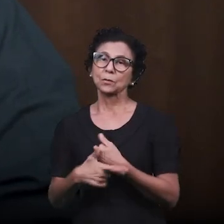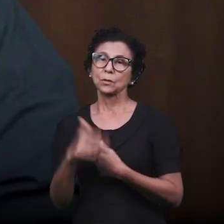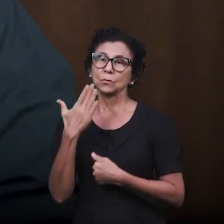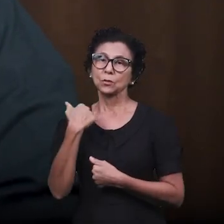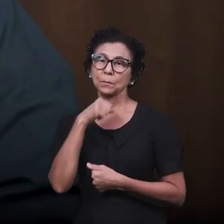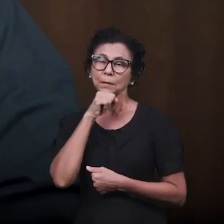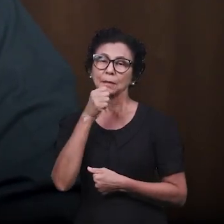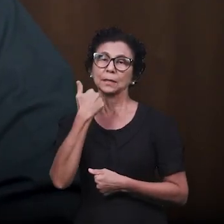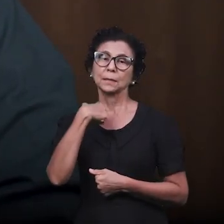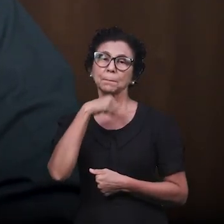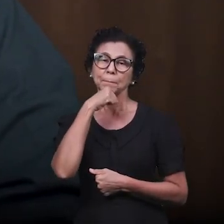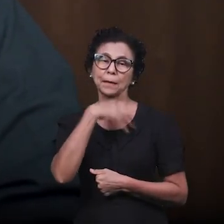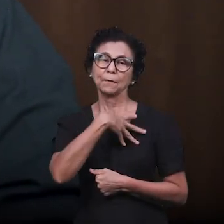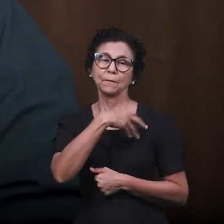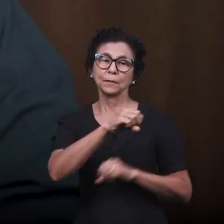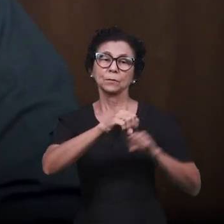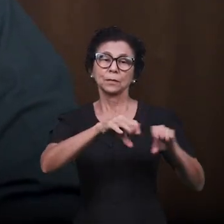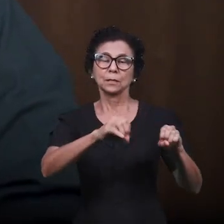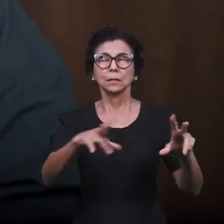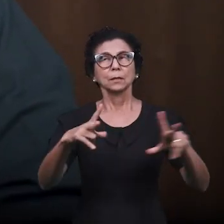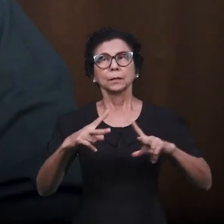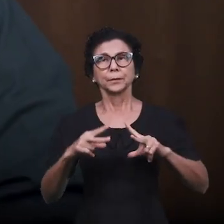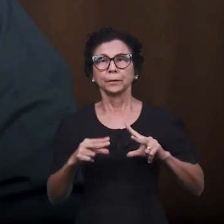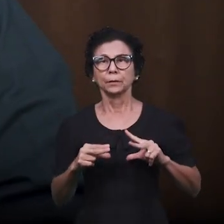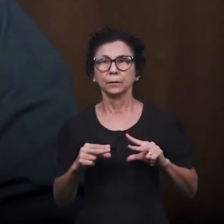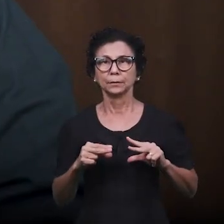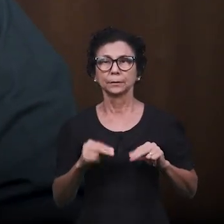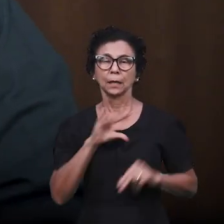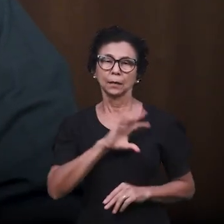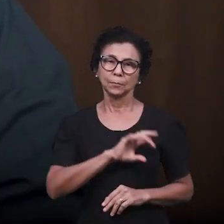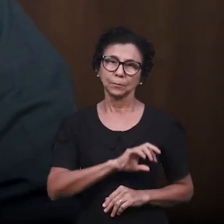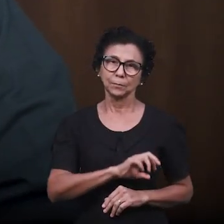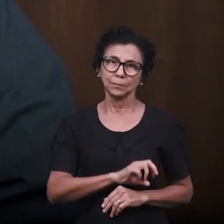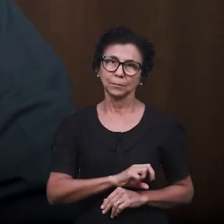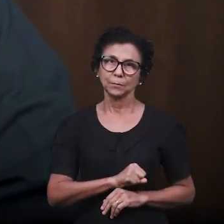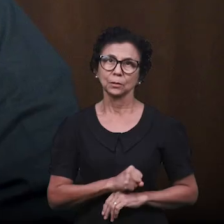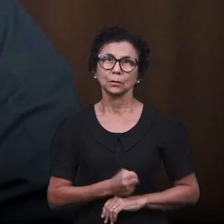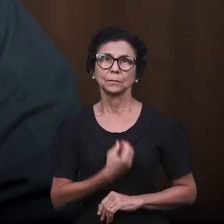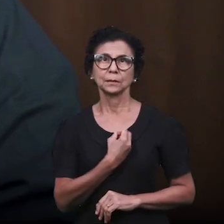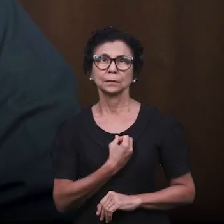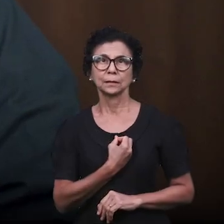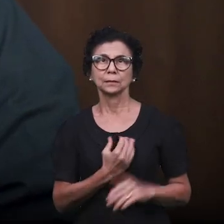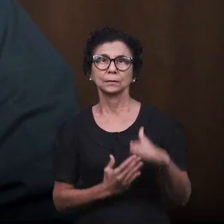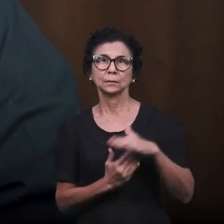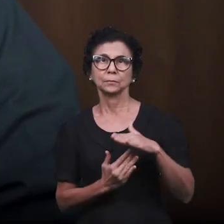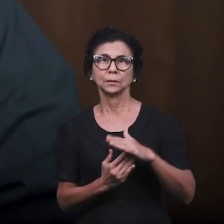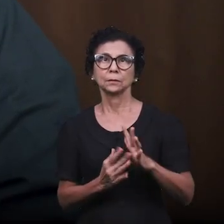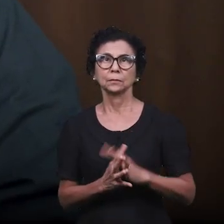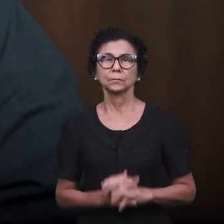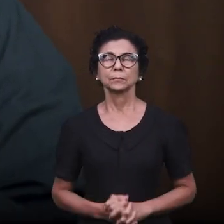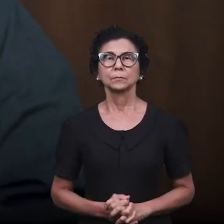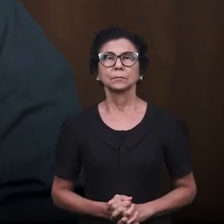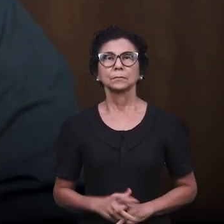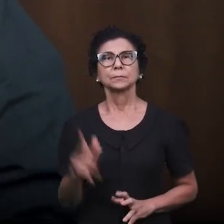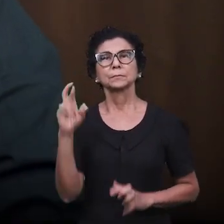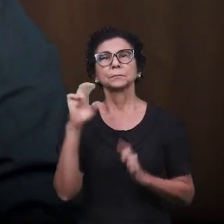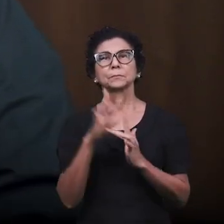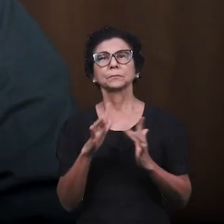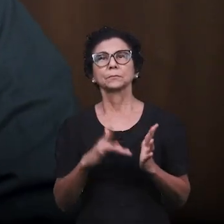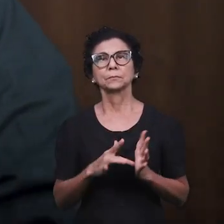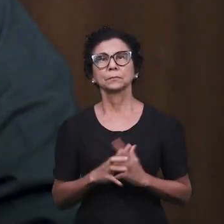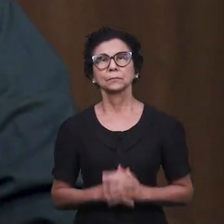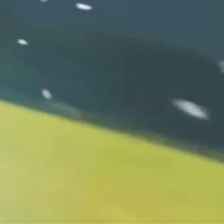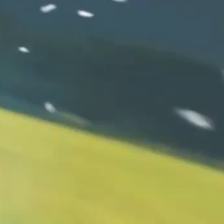para educar os nossos filhos, a nossa herança, com amor, presença e limites que edificam. A paz do